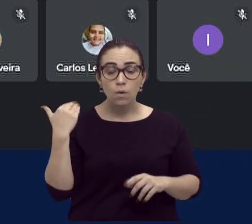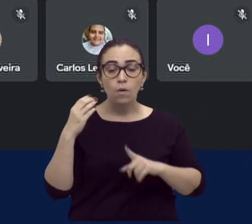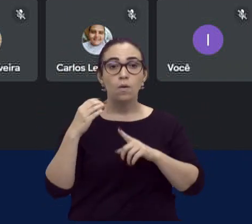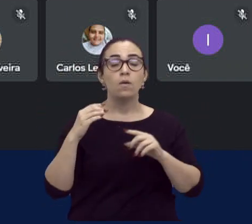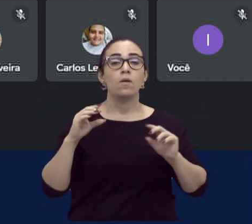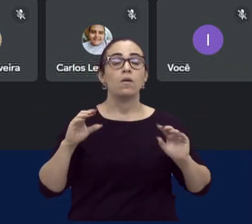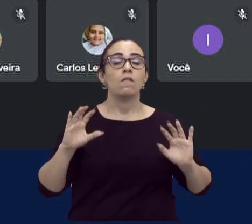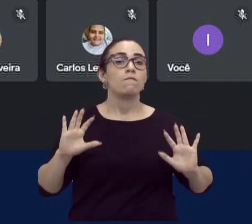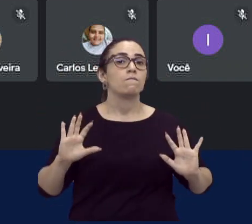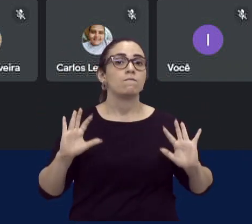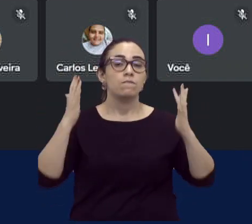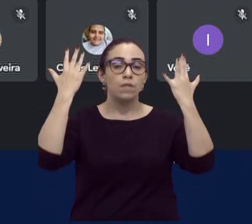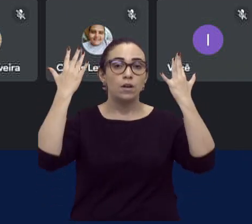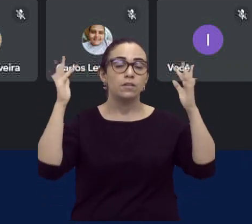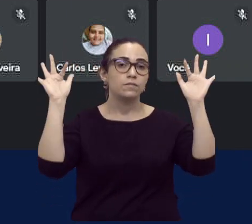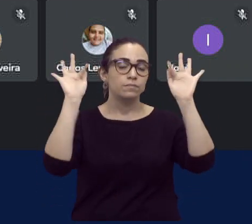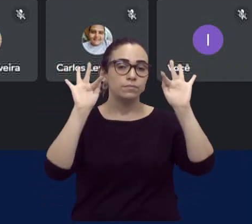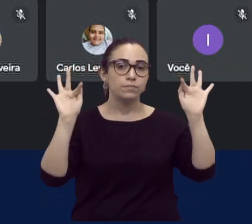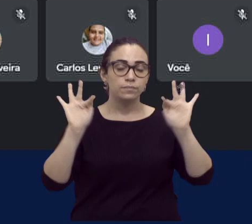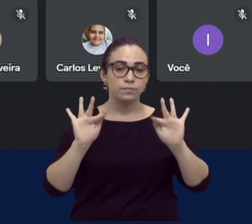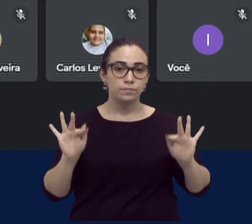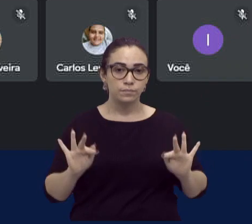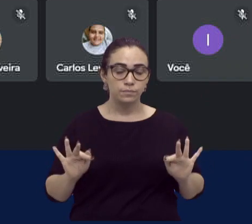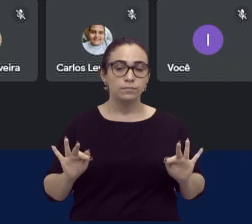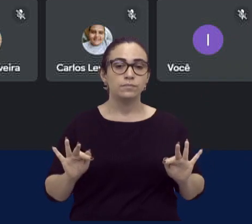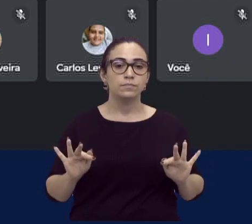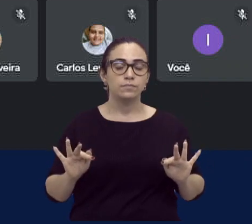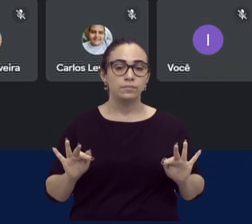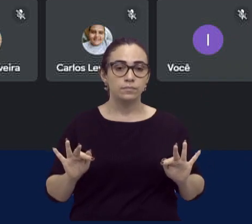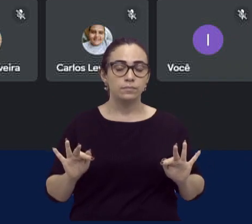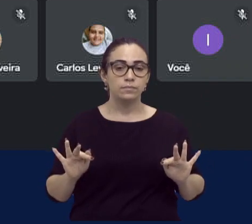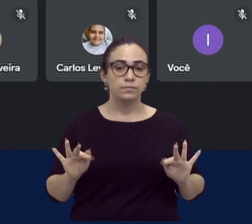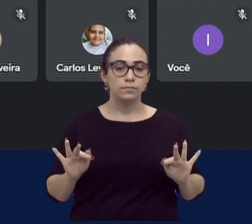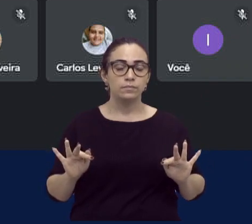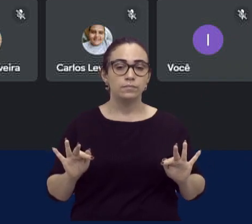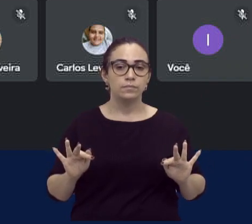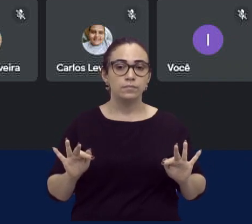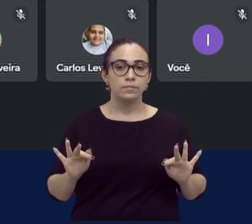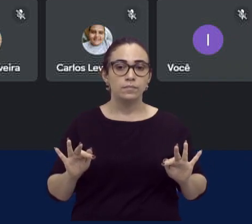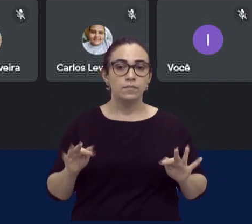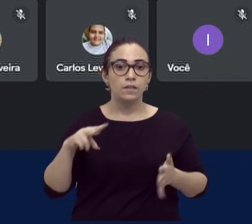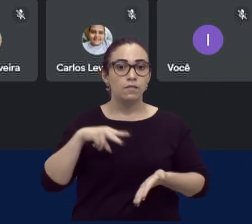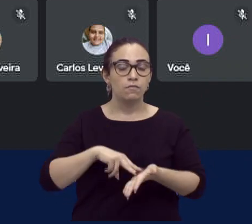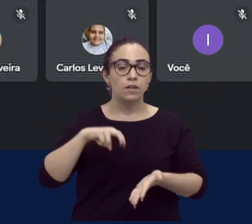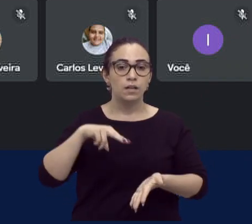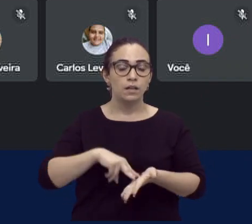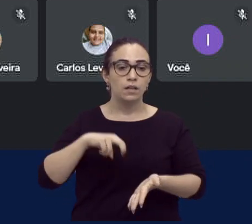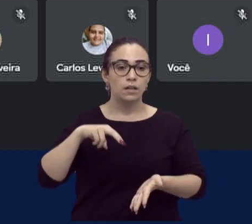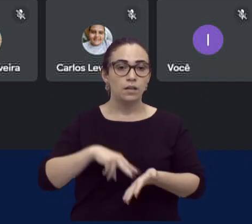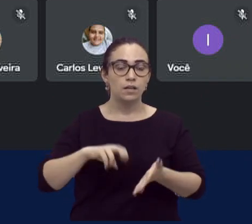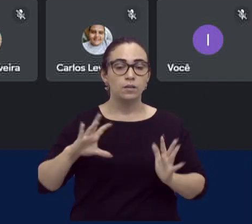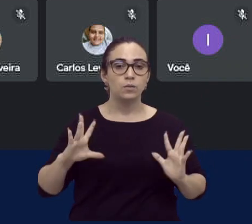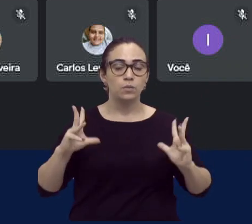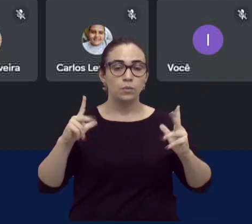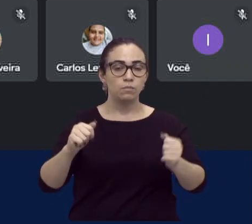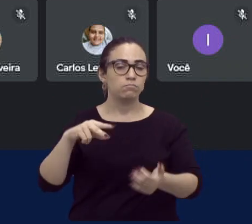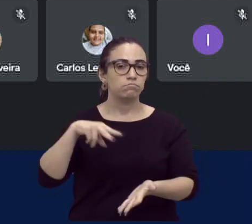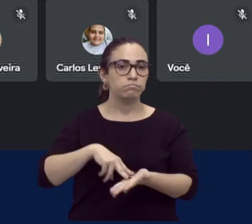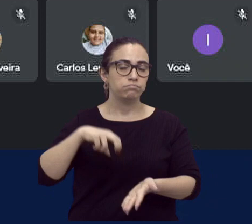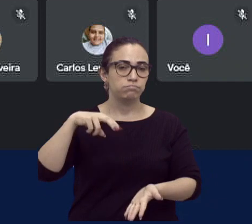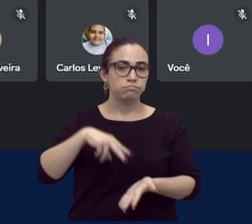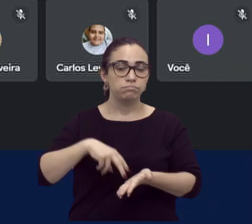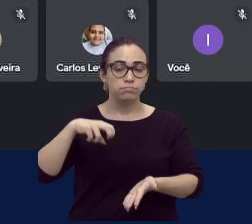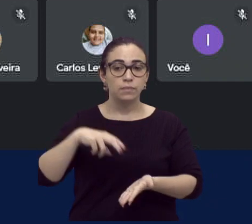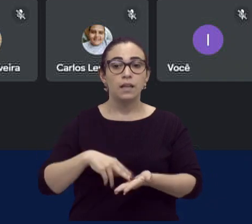carnavalescos. A morte é celebrada e é com imensa alegria. Então,